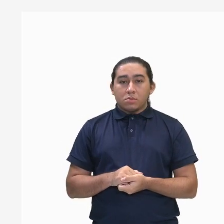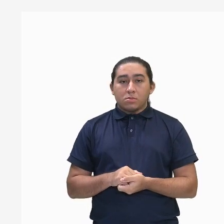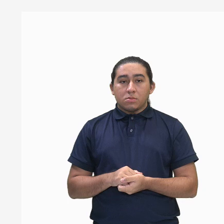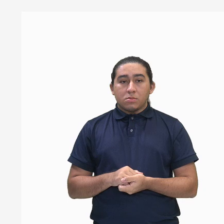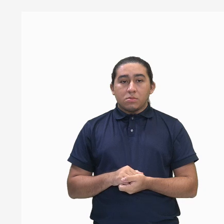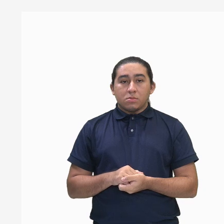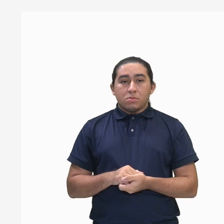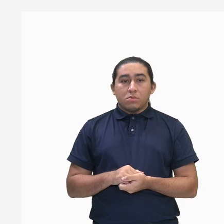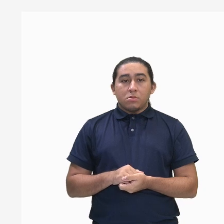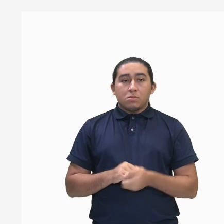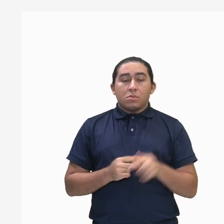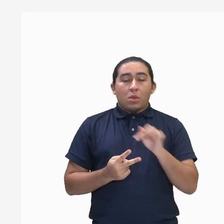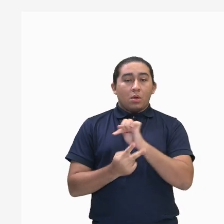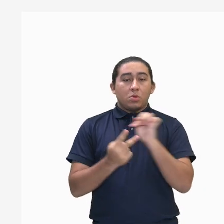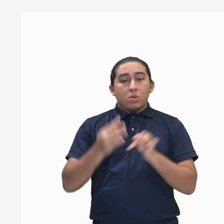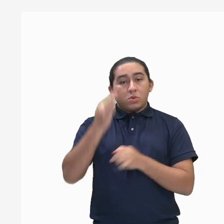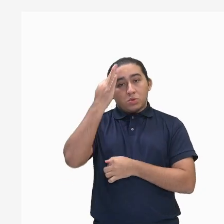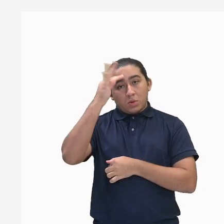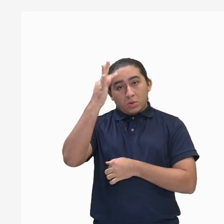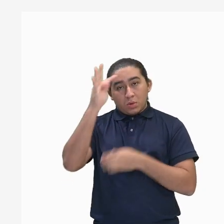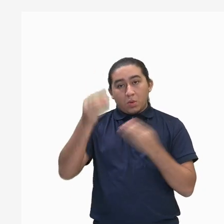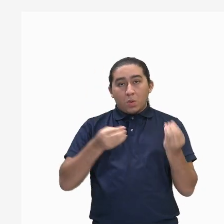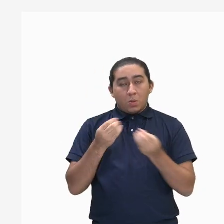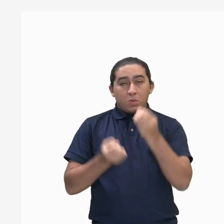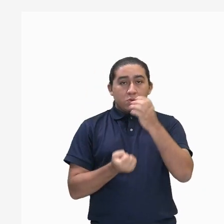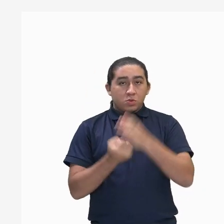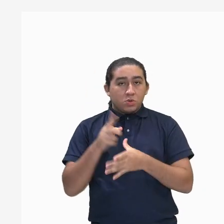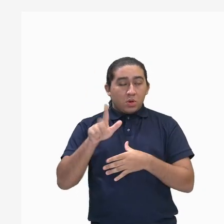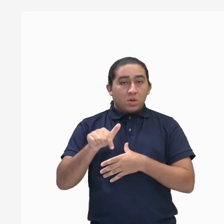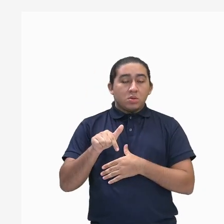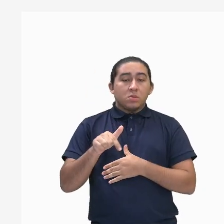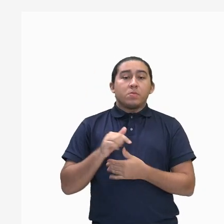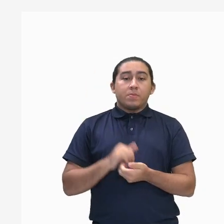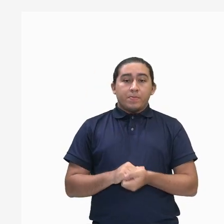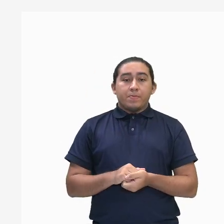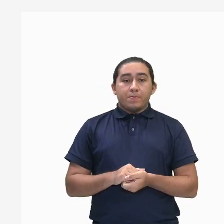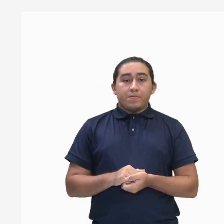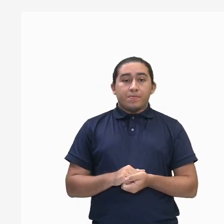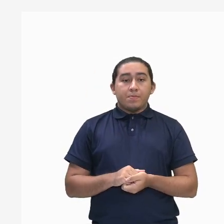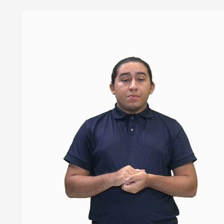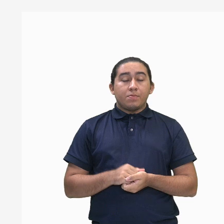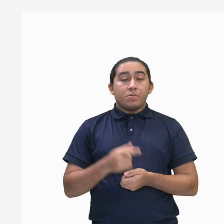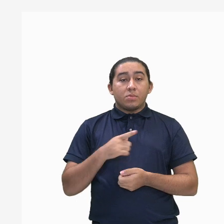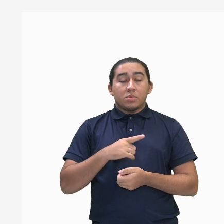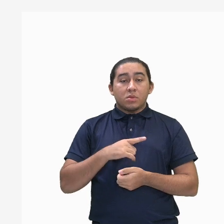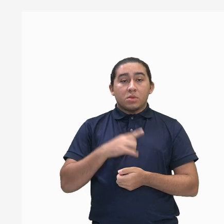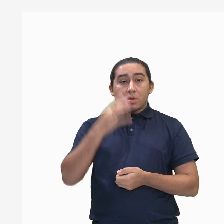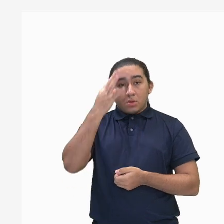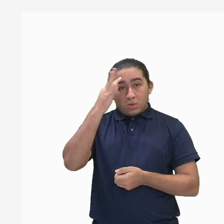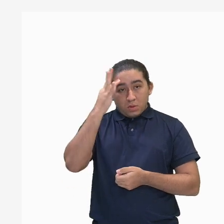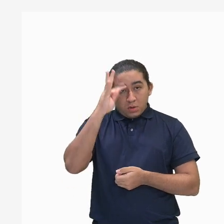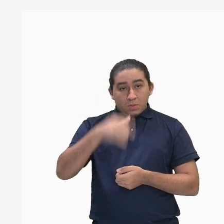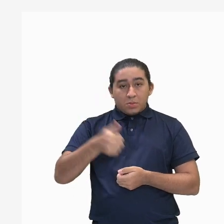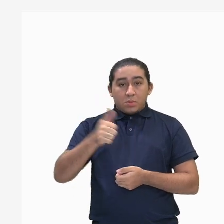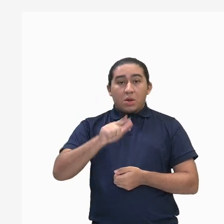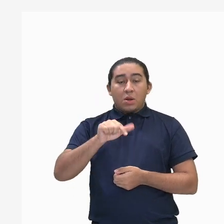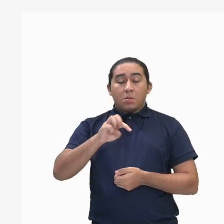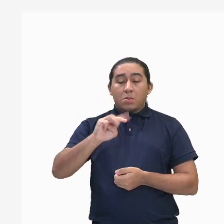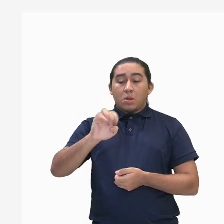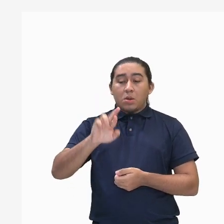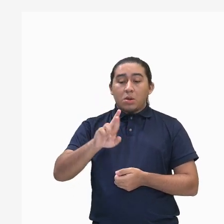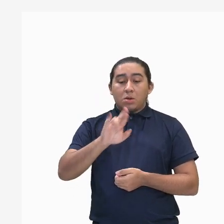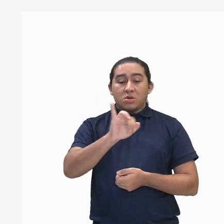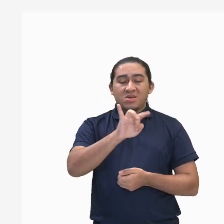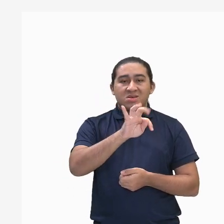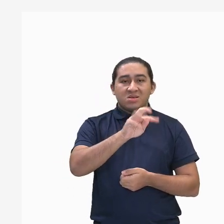2 teorias principais sobre a formação da bacia amazônica. Uma teoria é a teoria do mar interior.